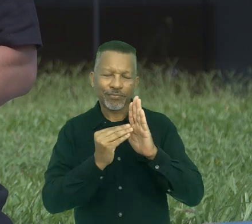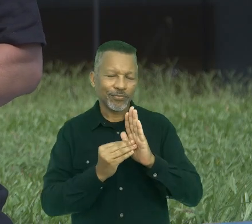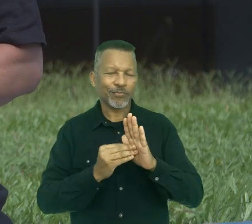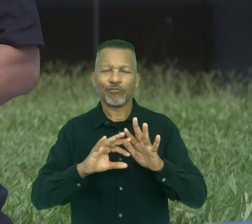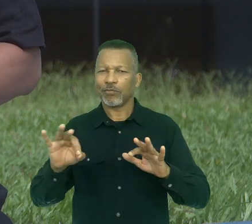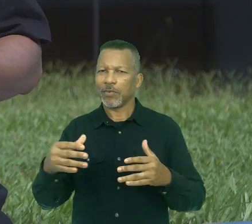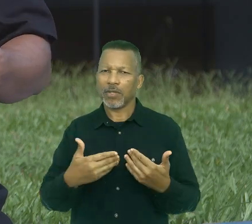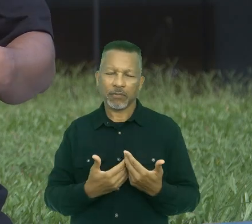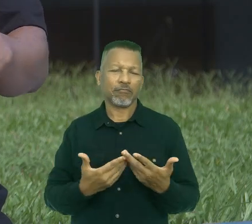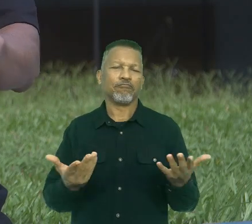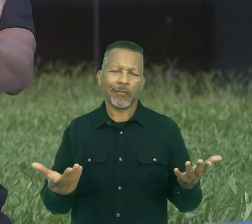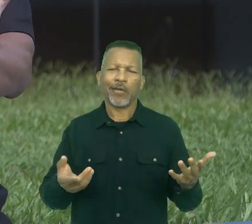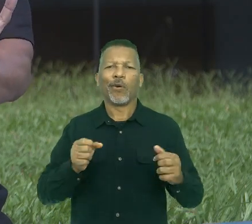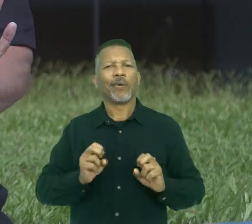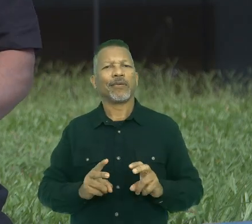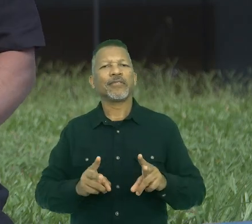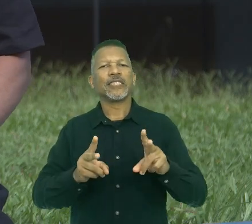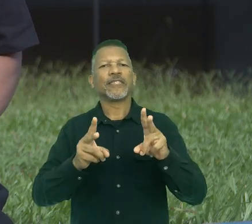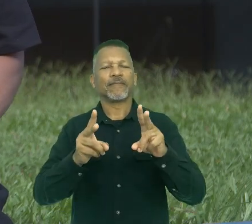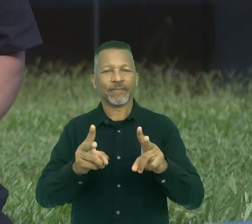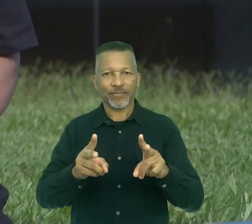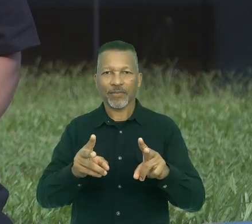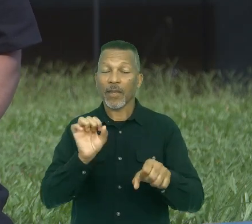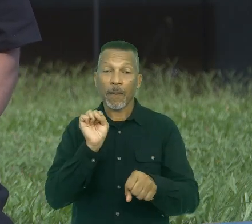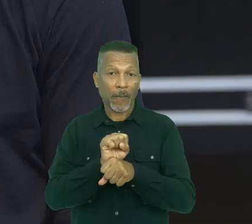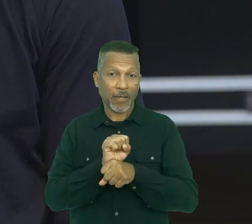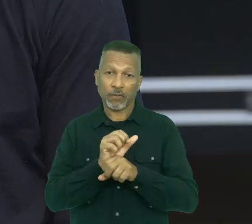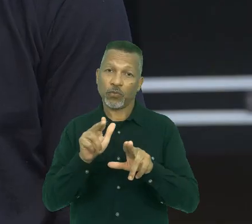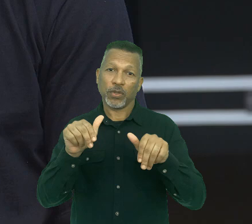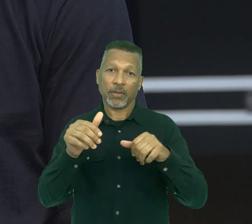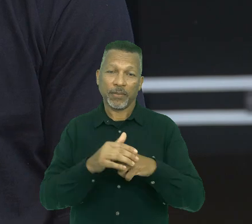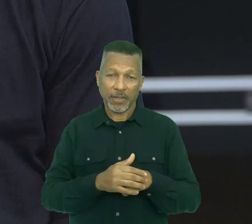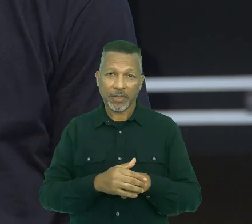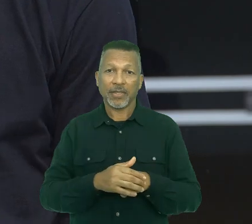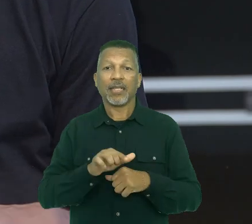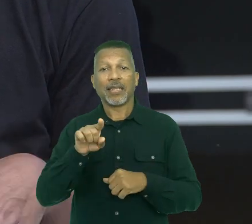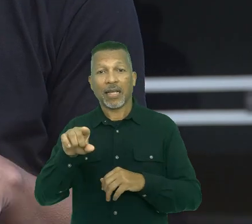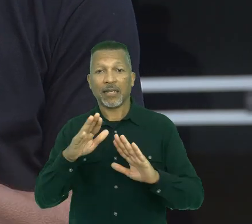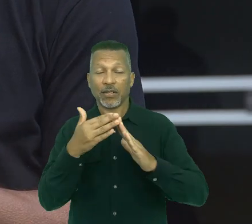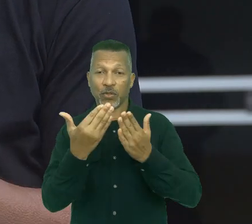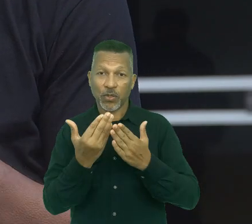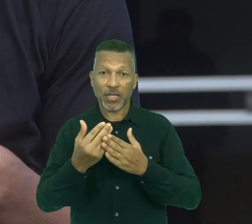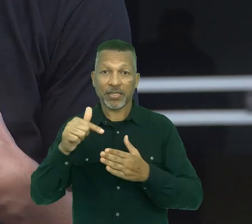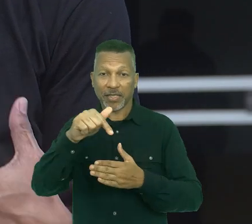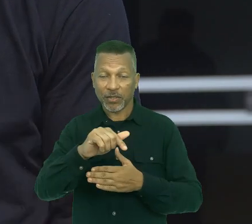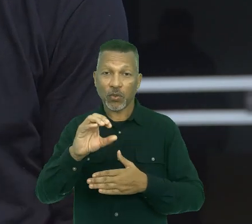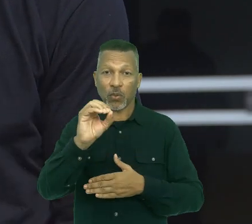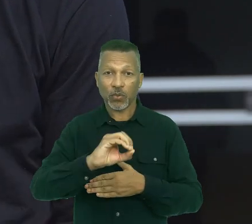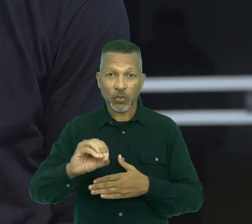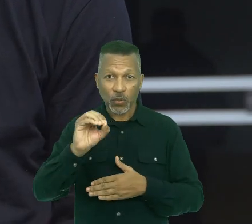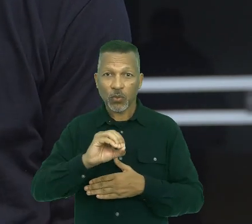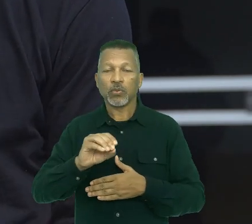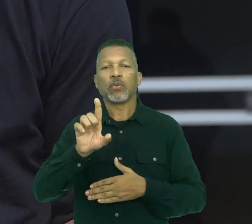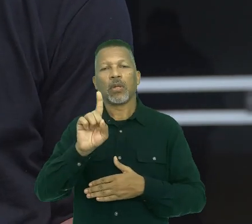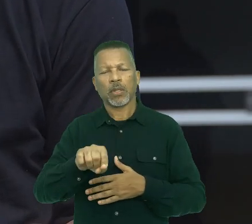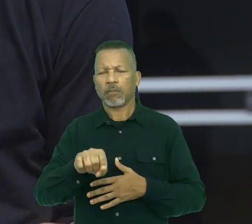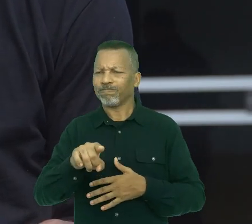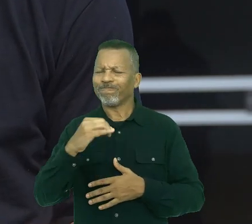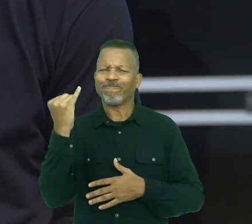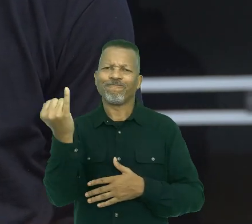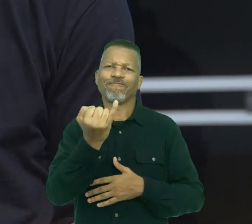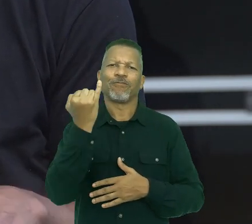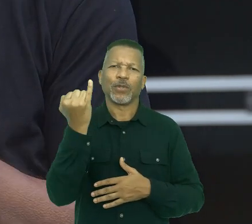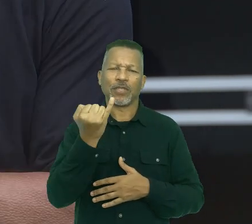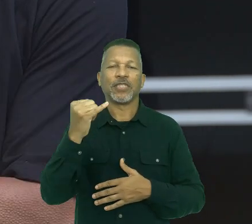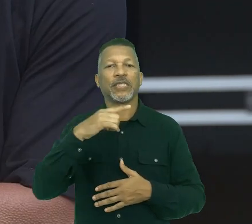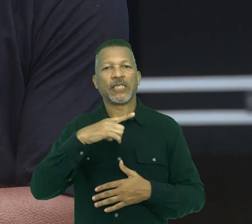enfim. E aí eu segui, não parei mais, assim. 7 de outubro eu falo assim que é um dos equipamentos mais importantes, assim, que a